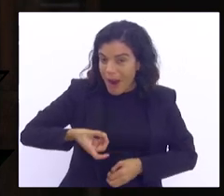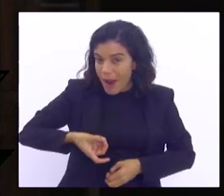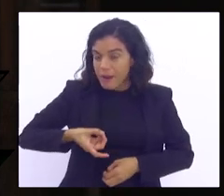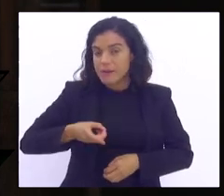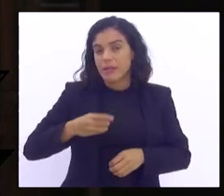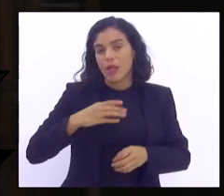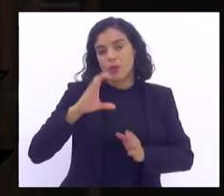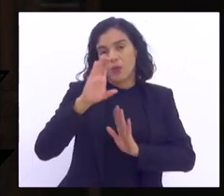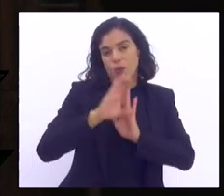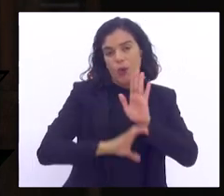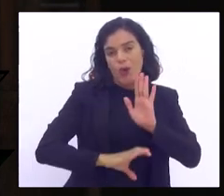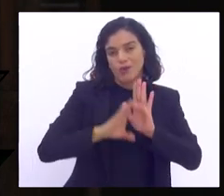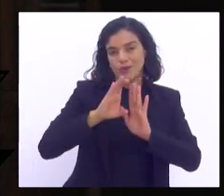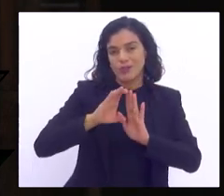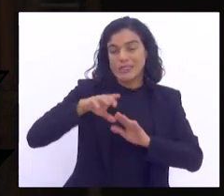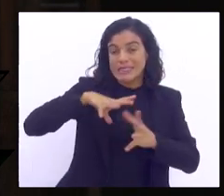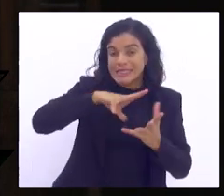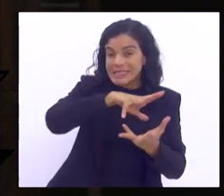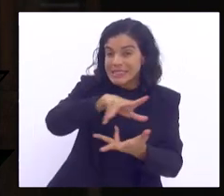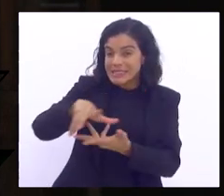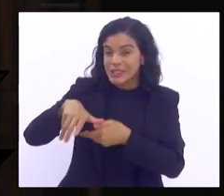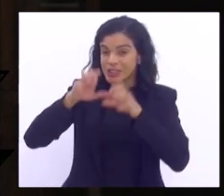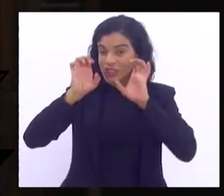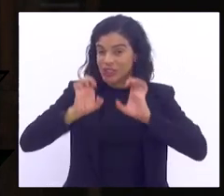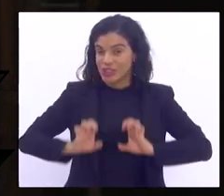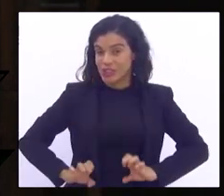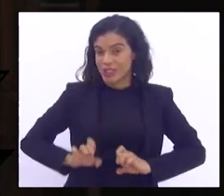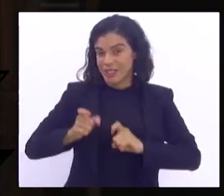Código Internacional de Ética Médica.